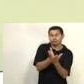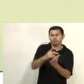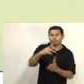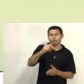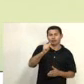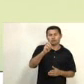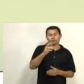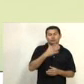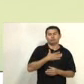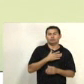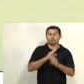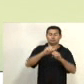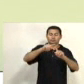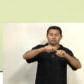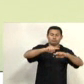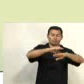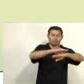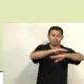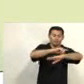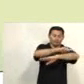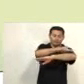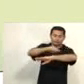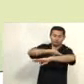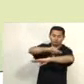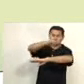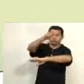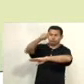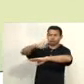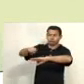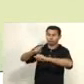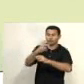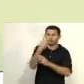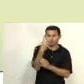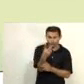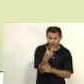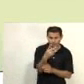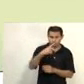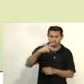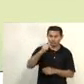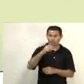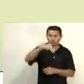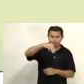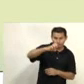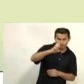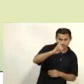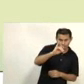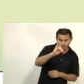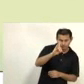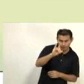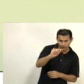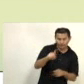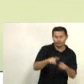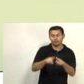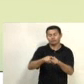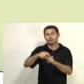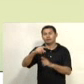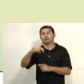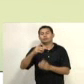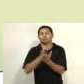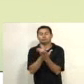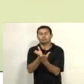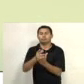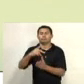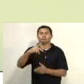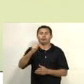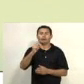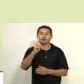tá? Na minha curva de distribuição normal. Já que são apenas esses dois parâmetros que definem essa curva de distribuição normal, eu